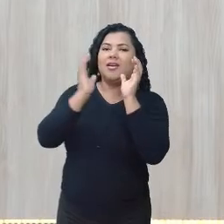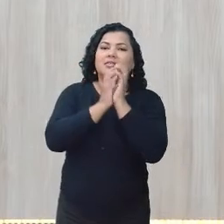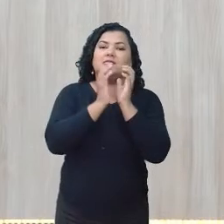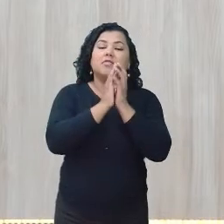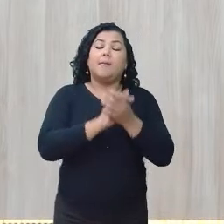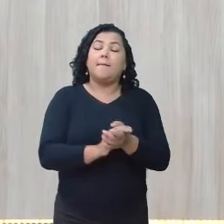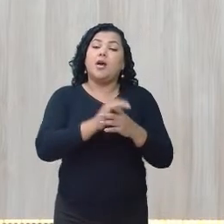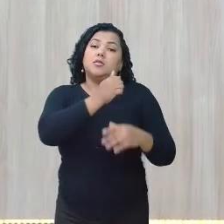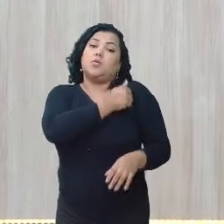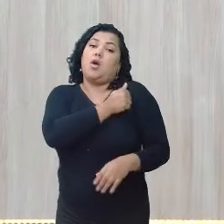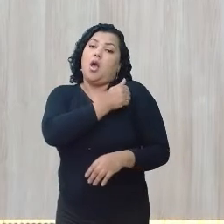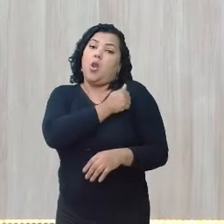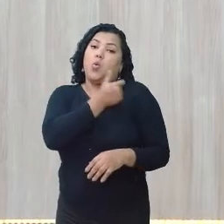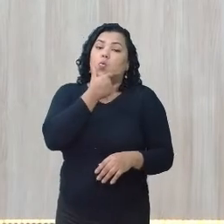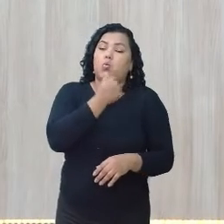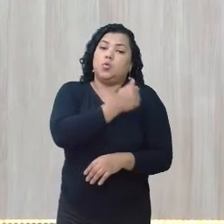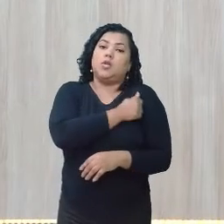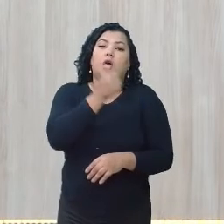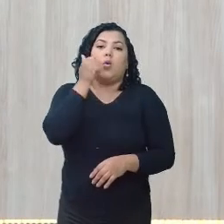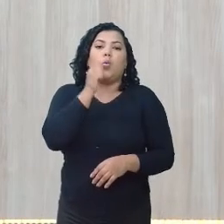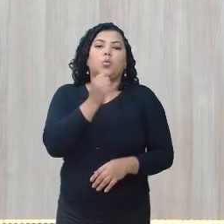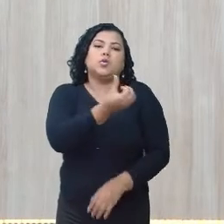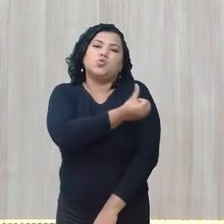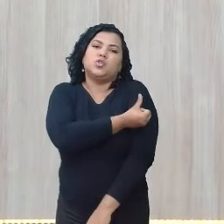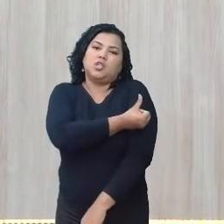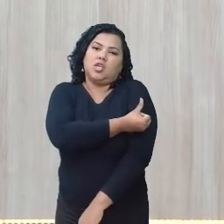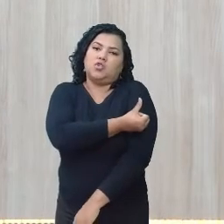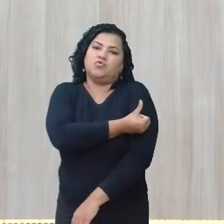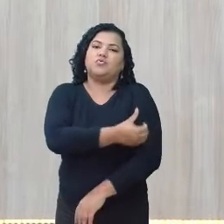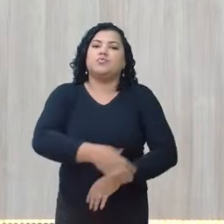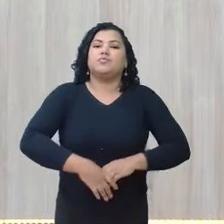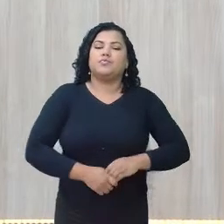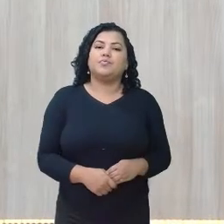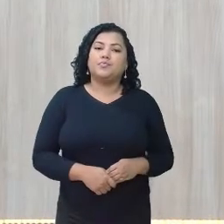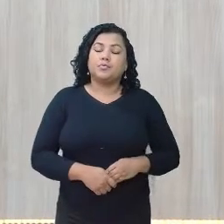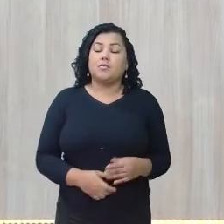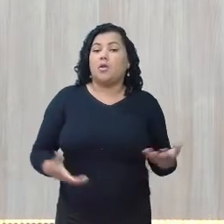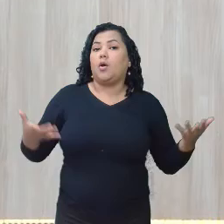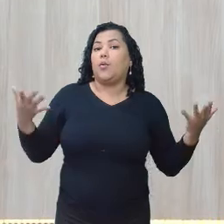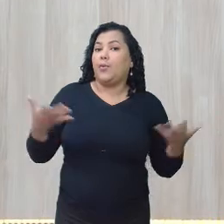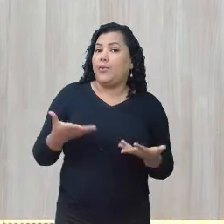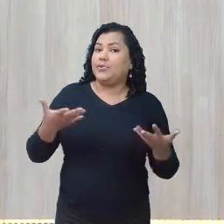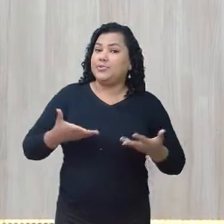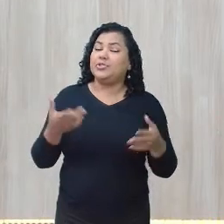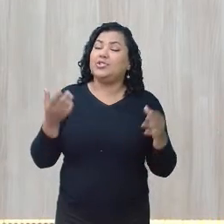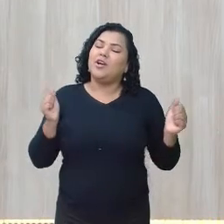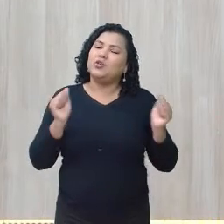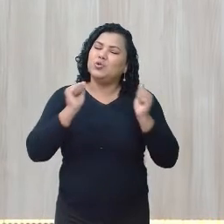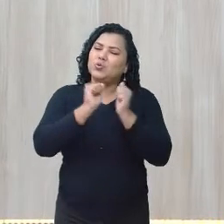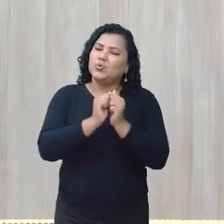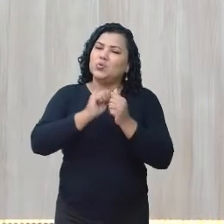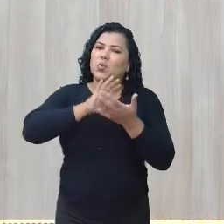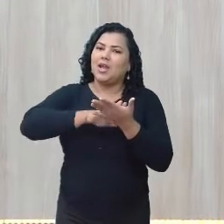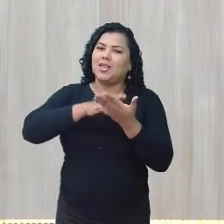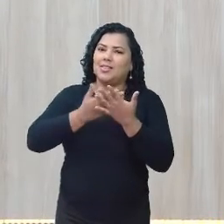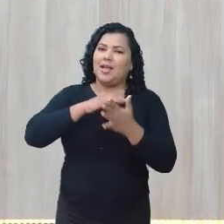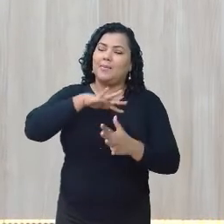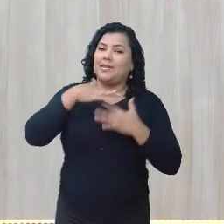os alunos e alunas do 6º ano do ensino fundamental. Hoje nós vamos contar com a ajuda da